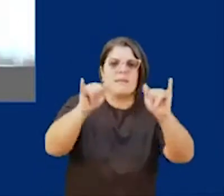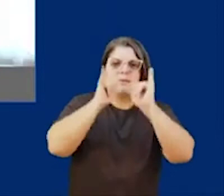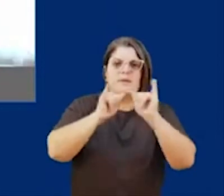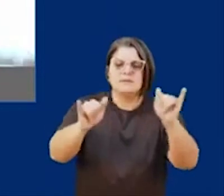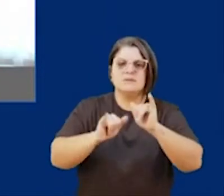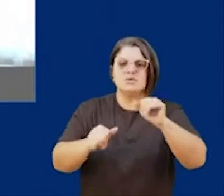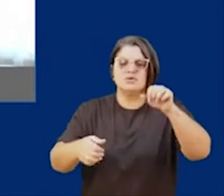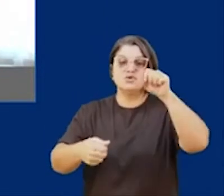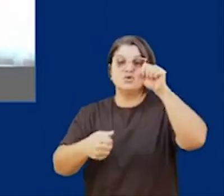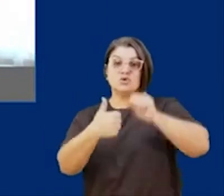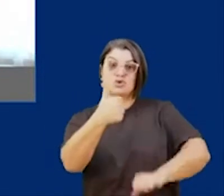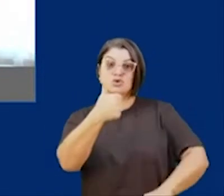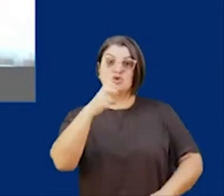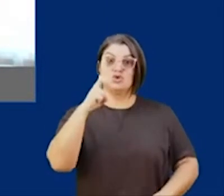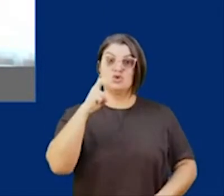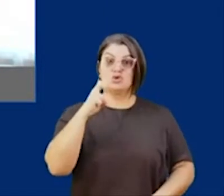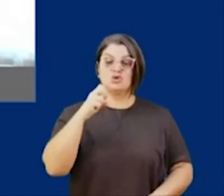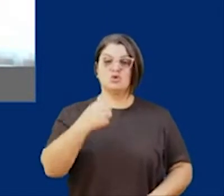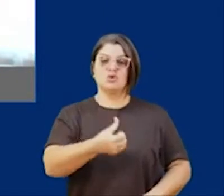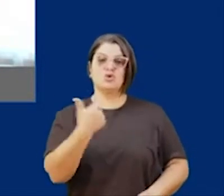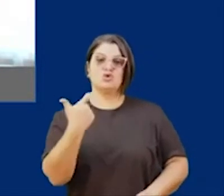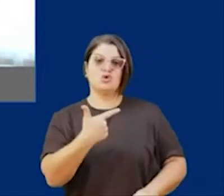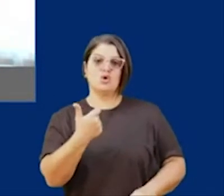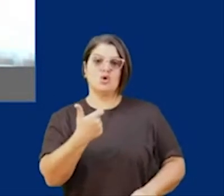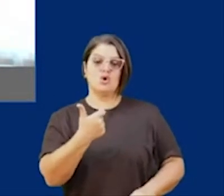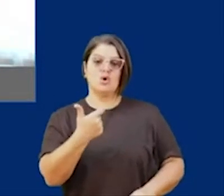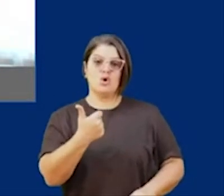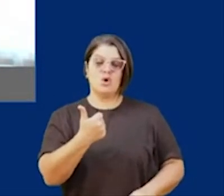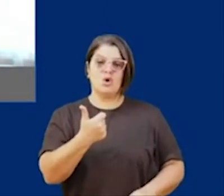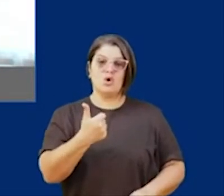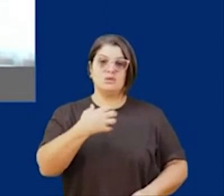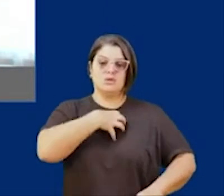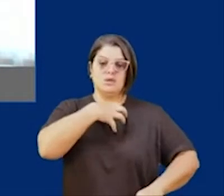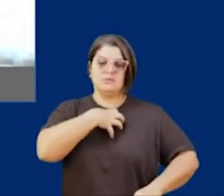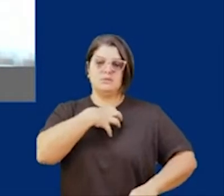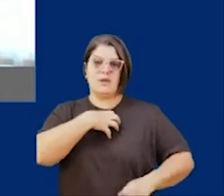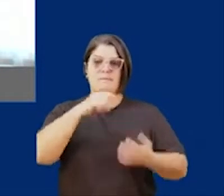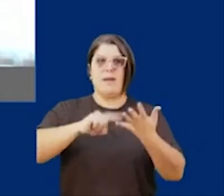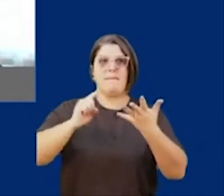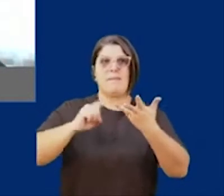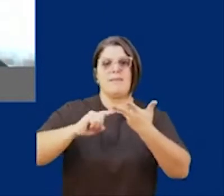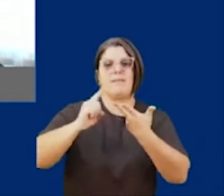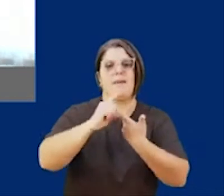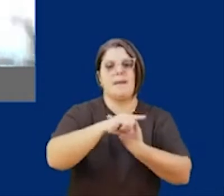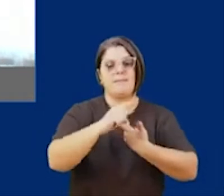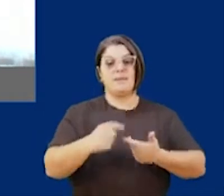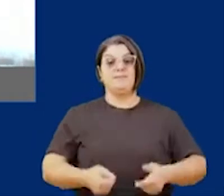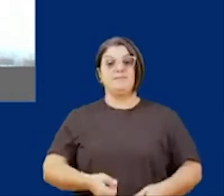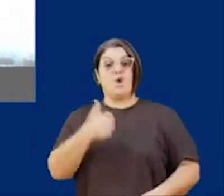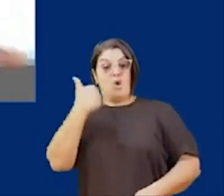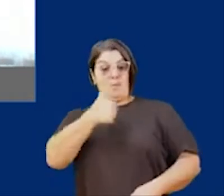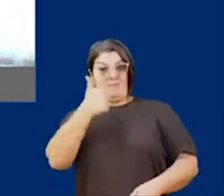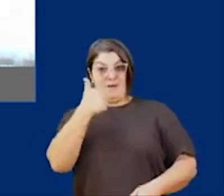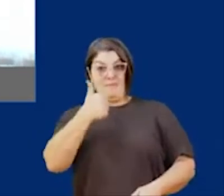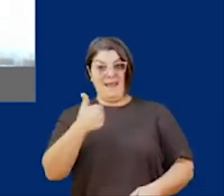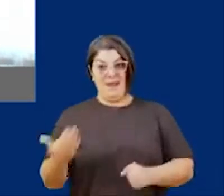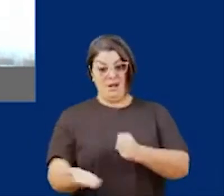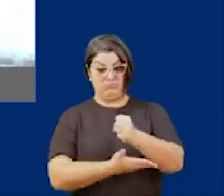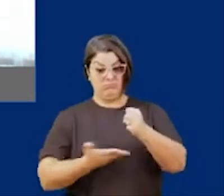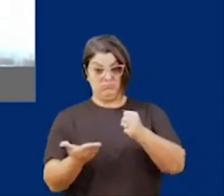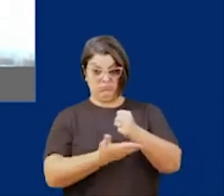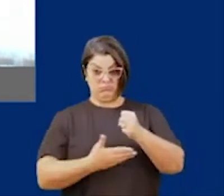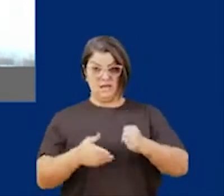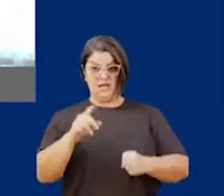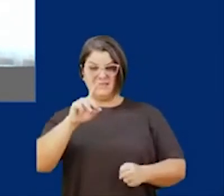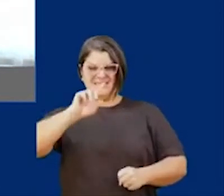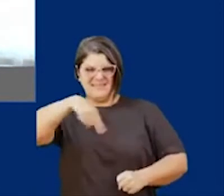comentar alguns desses passos, porque eu acho que eles ajudam a gente a também ter subsídios para a nossa conversa. O primeiro, que é o passo básico, né, que Dani vai depois